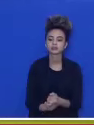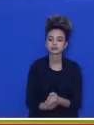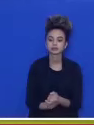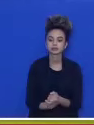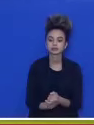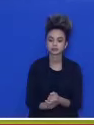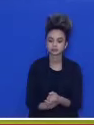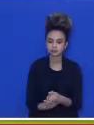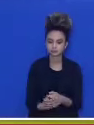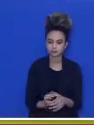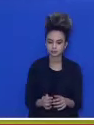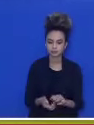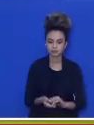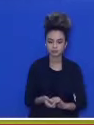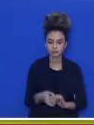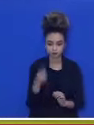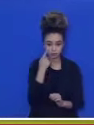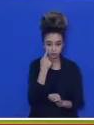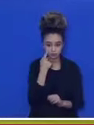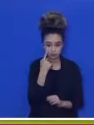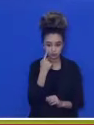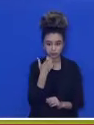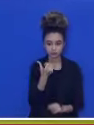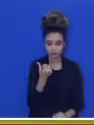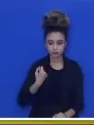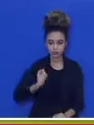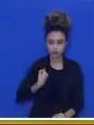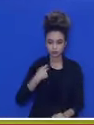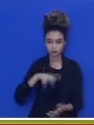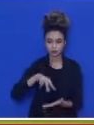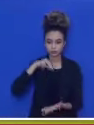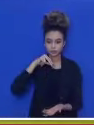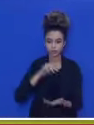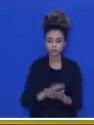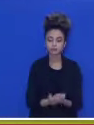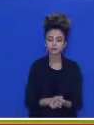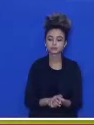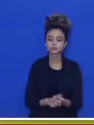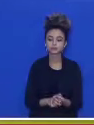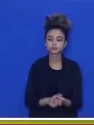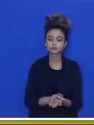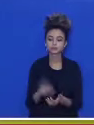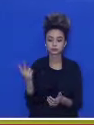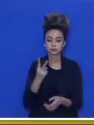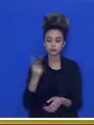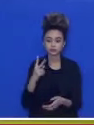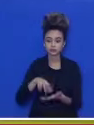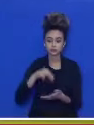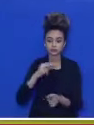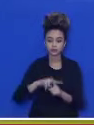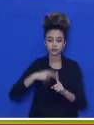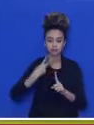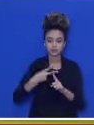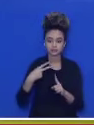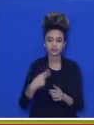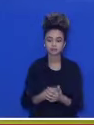33. Hora de conferir as 6 dezenas sorteadas no segundo sorteio da dupla